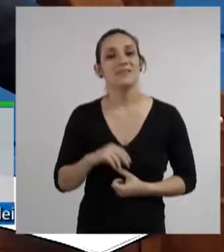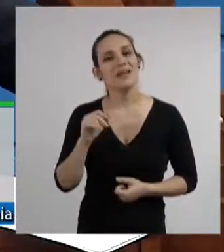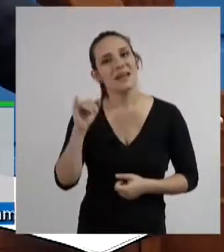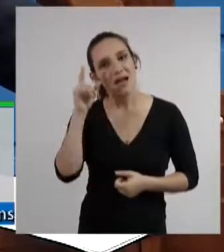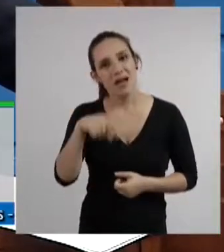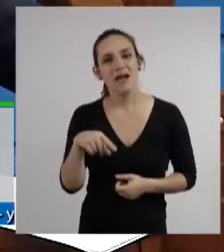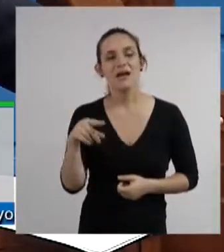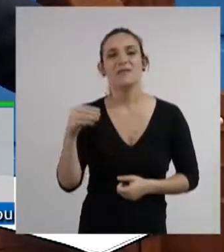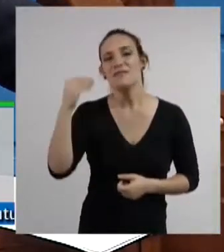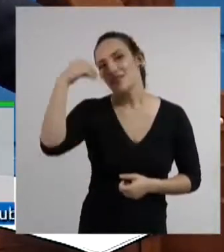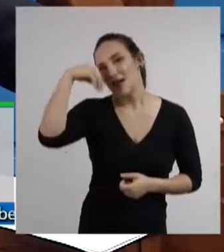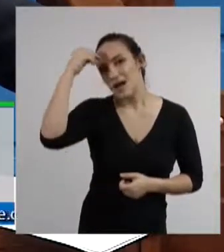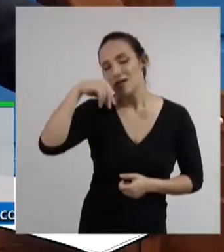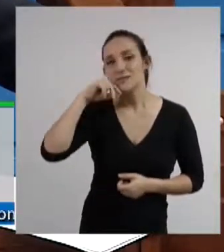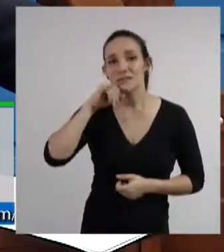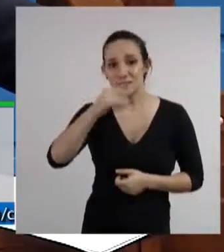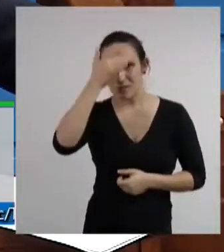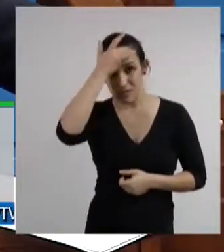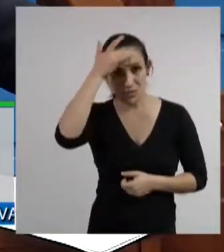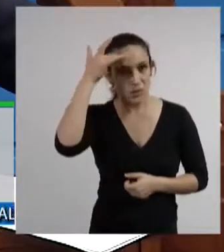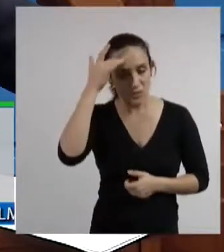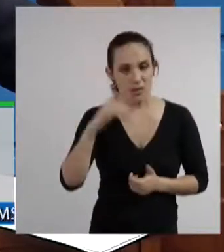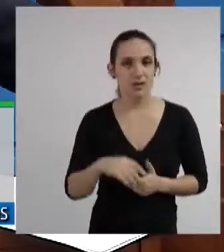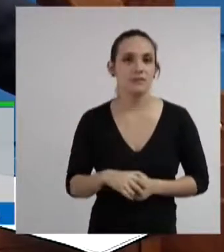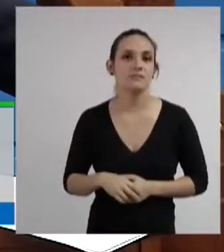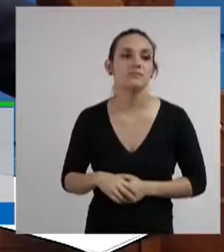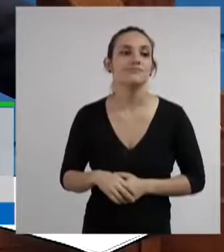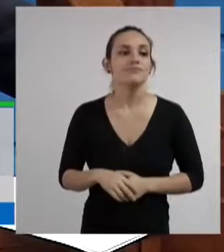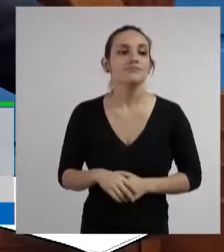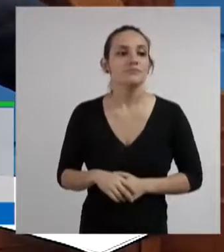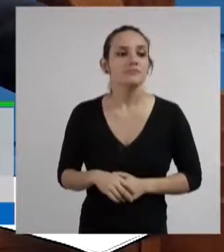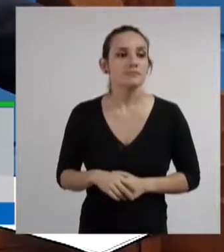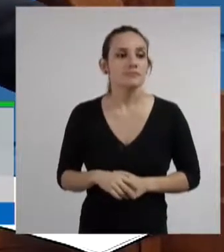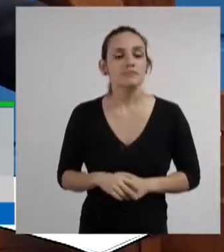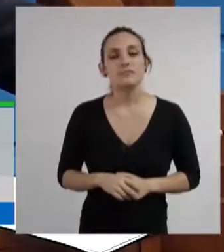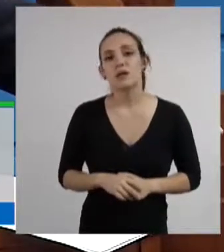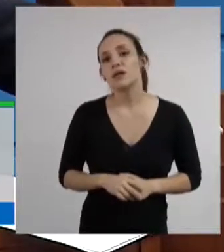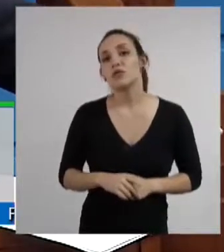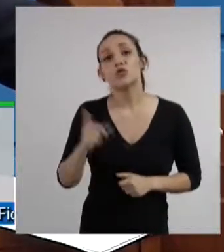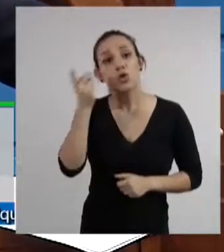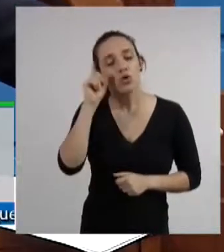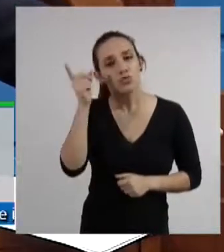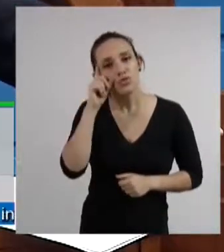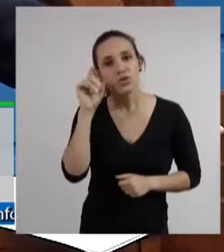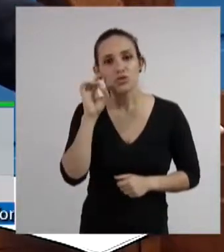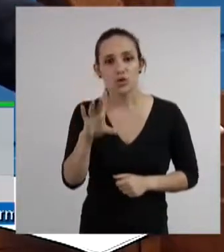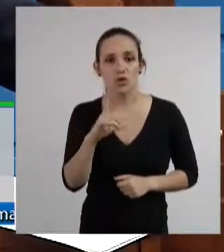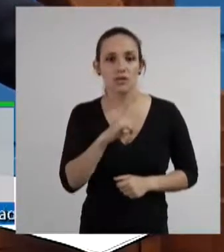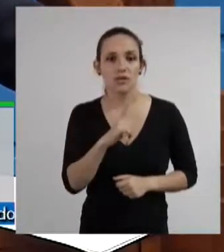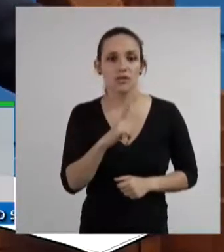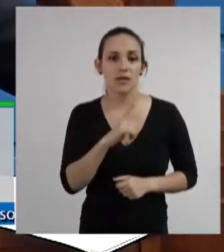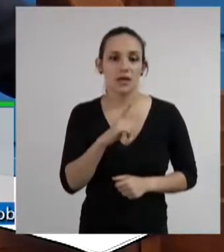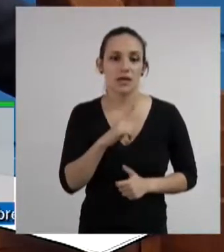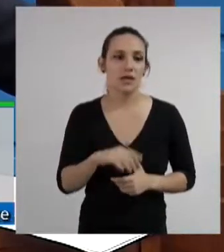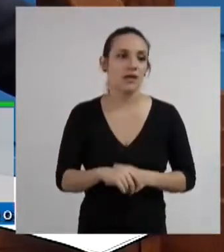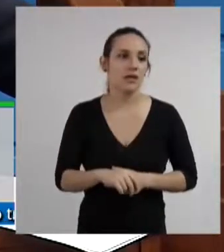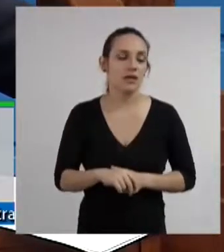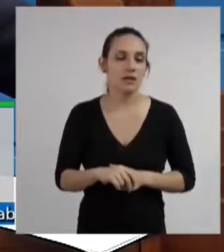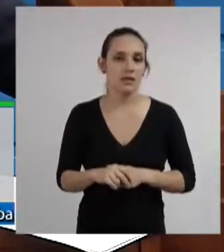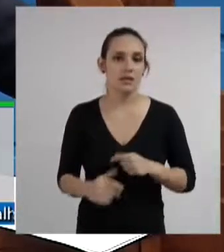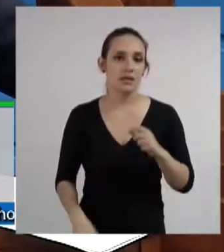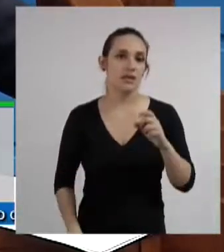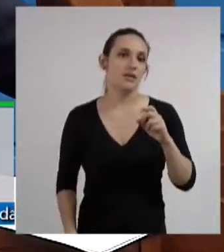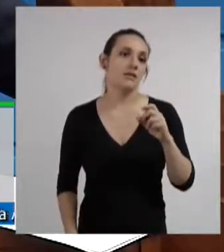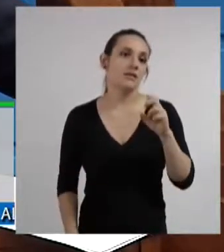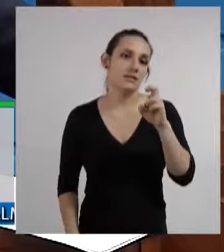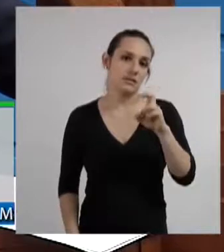econômica, aquelas pessoas que vivem com até R$ 406